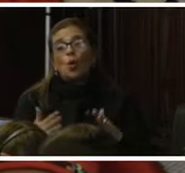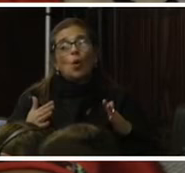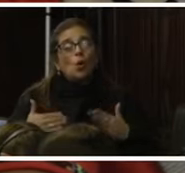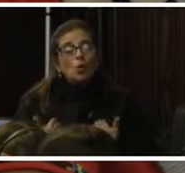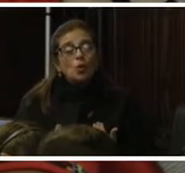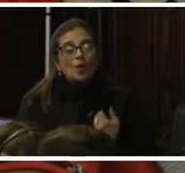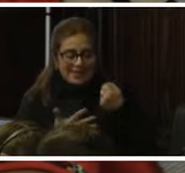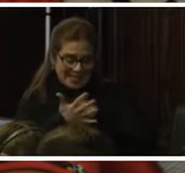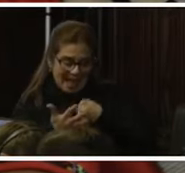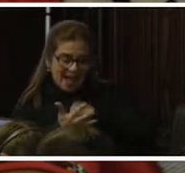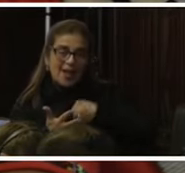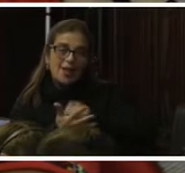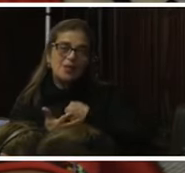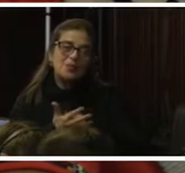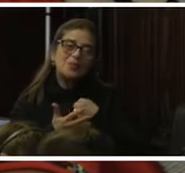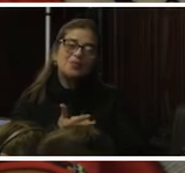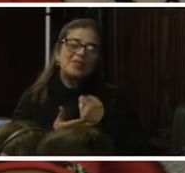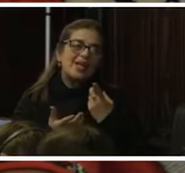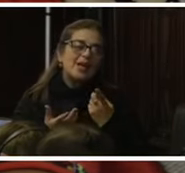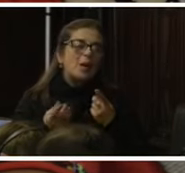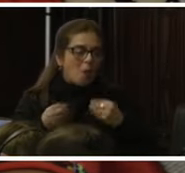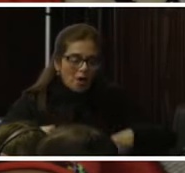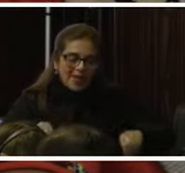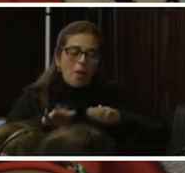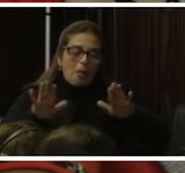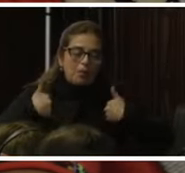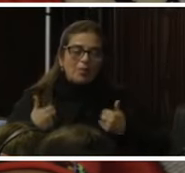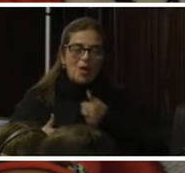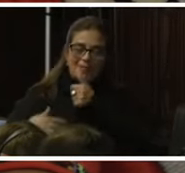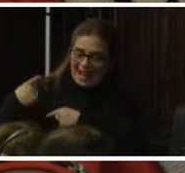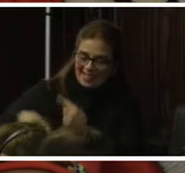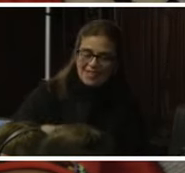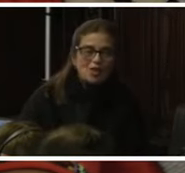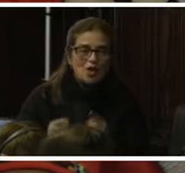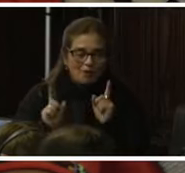luta pela pela nosso território tradicionais